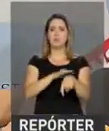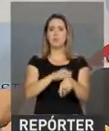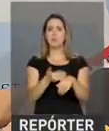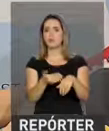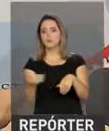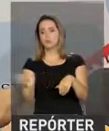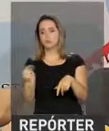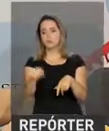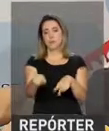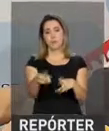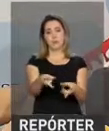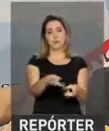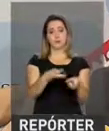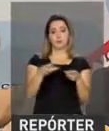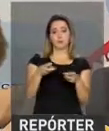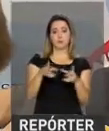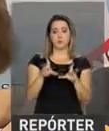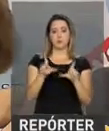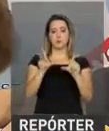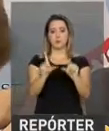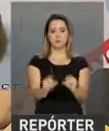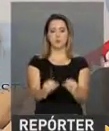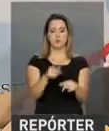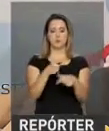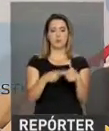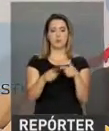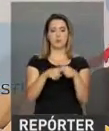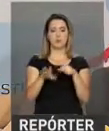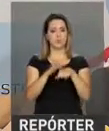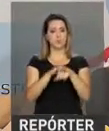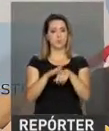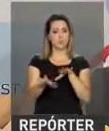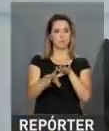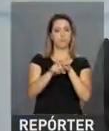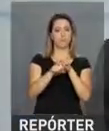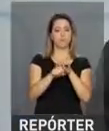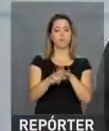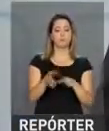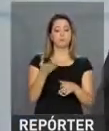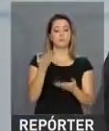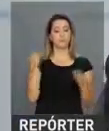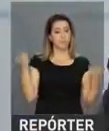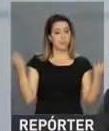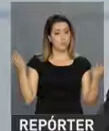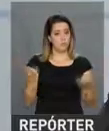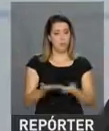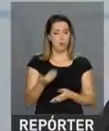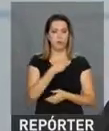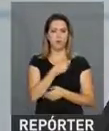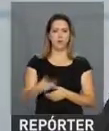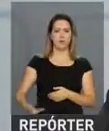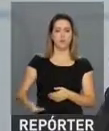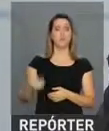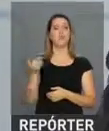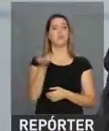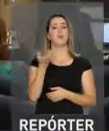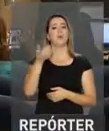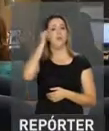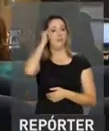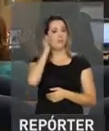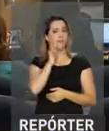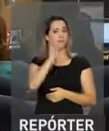a expectativa é de que se diminua o número de casos de febre amarela. Agora o governo quer evitar novos casos da